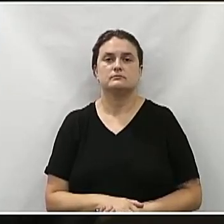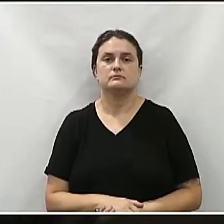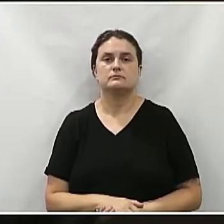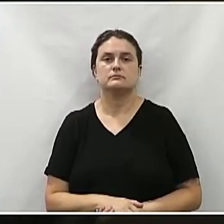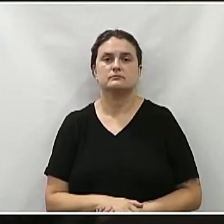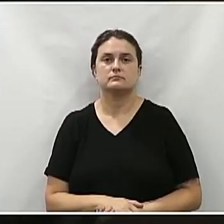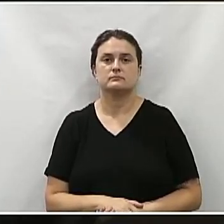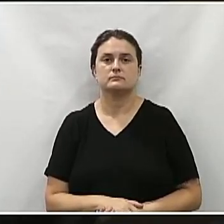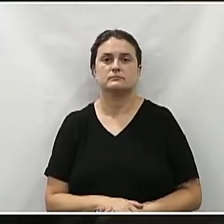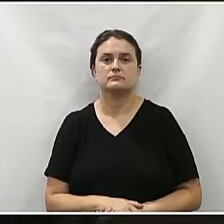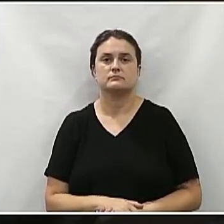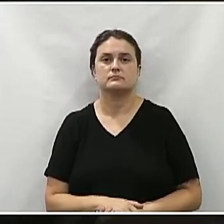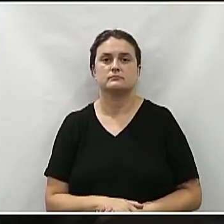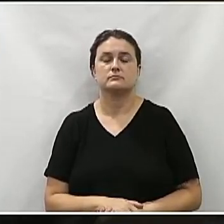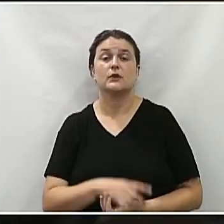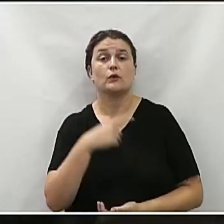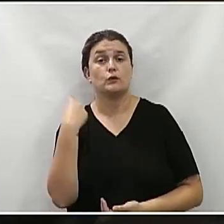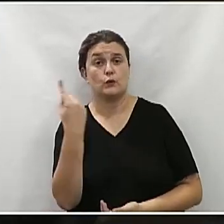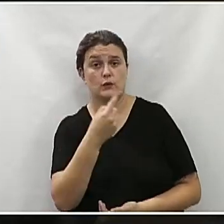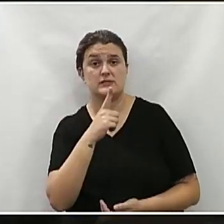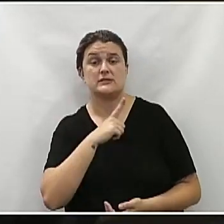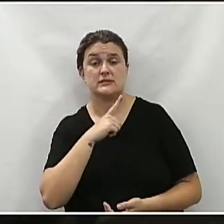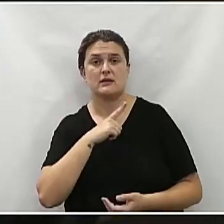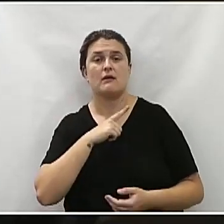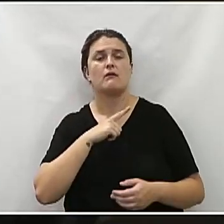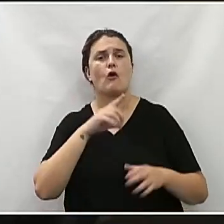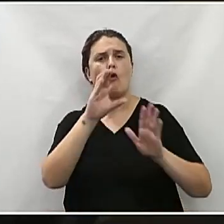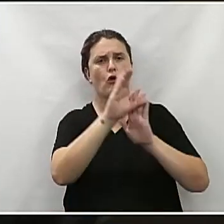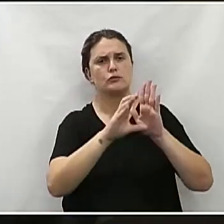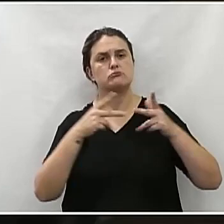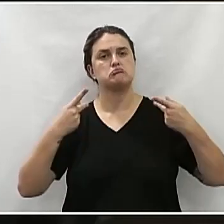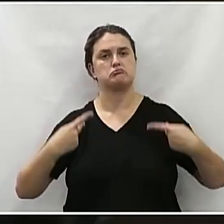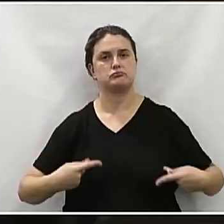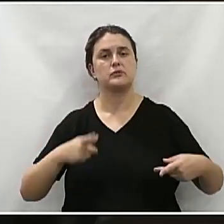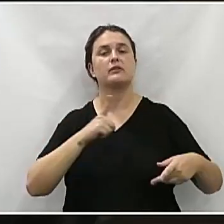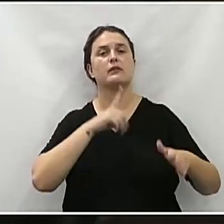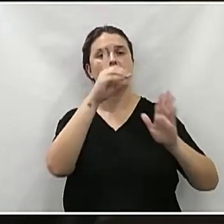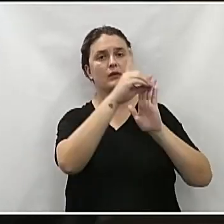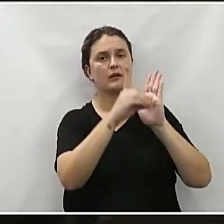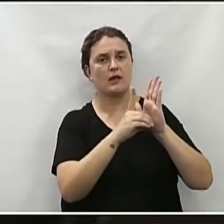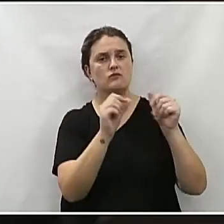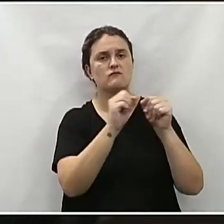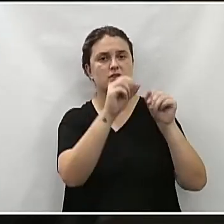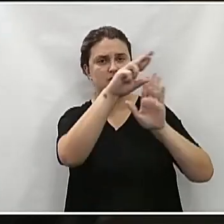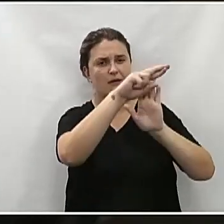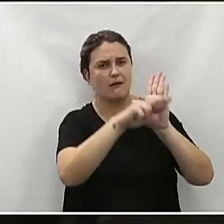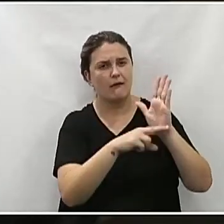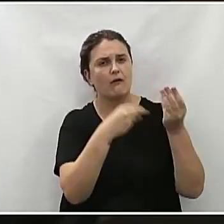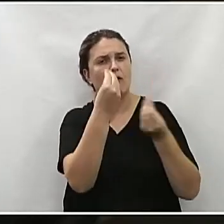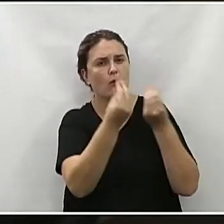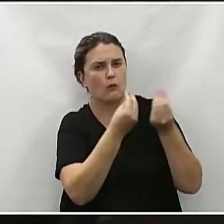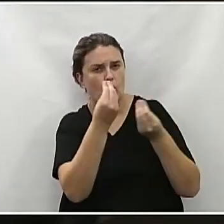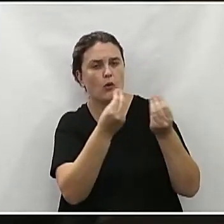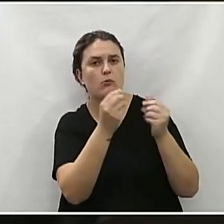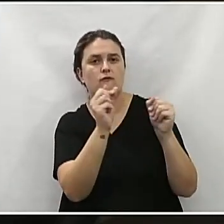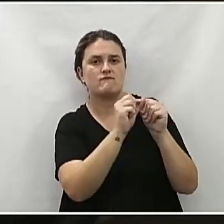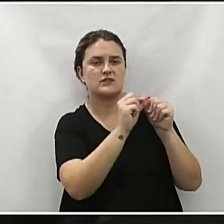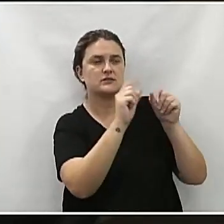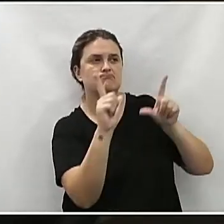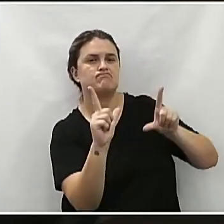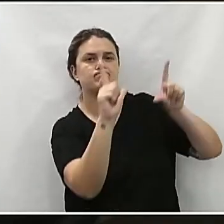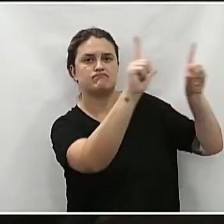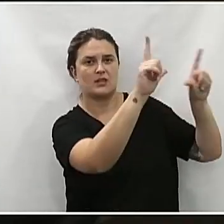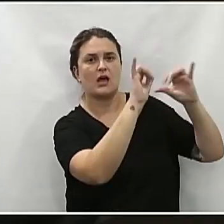locais públicos em União da Vitória. Nós temos o Código de Postura, temos o decreto, que regulamenta como deve ser feita a colocação